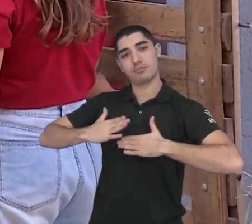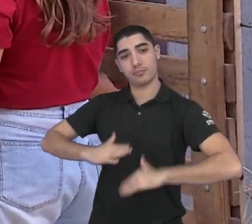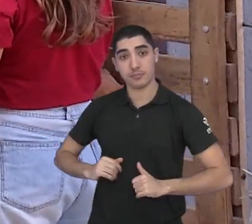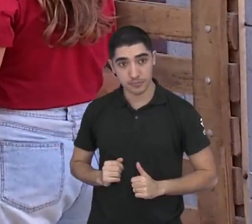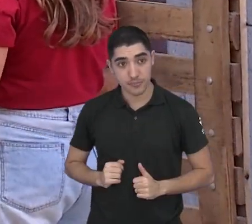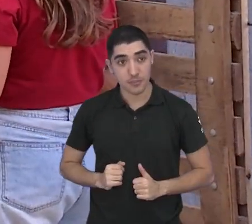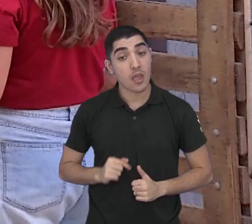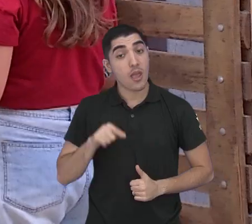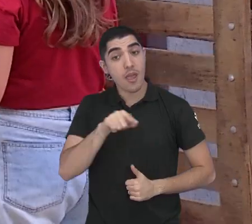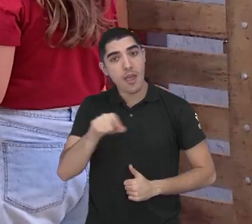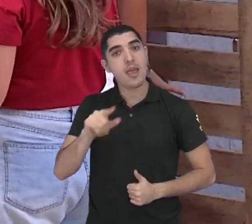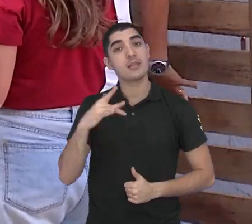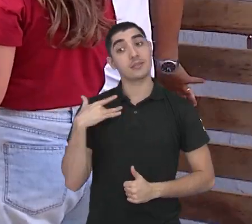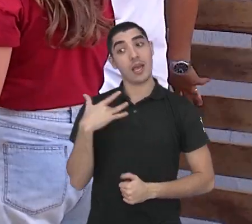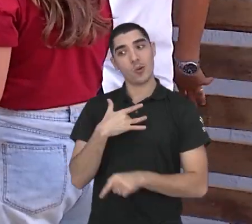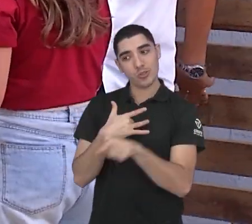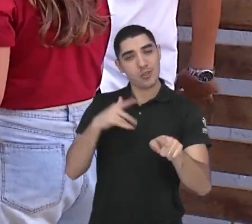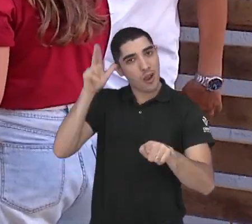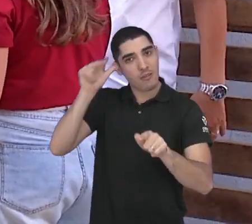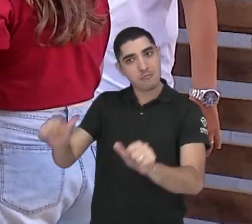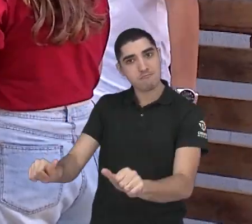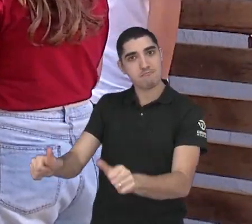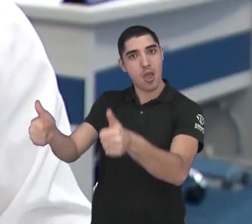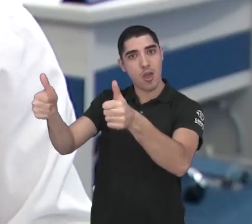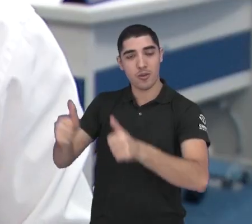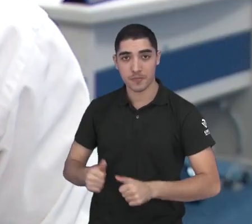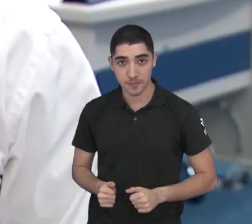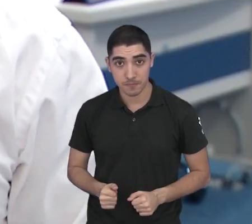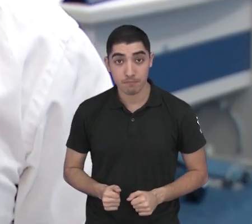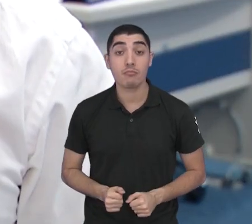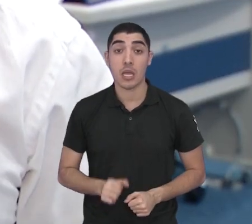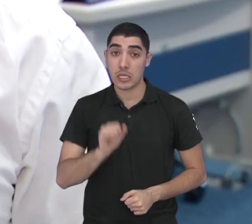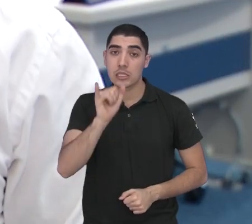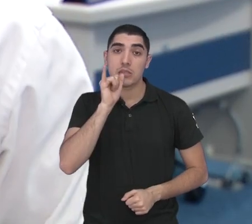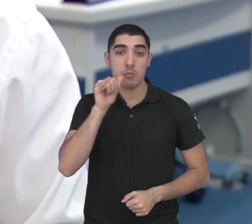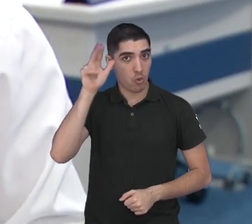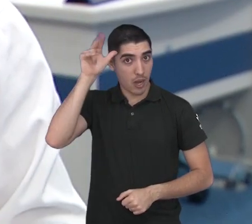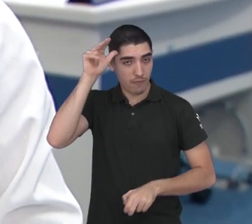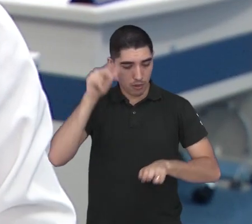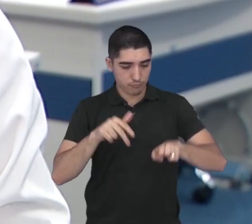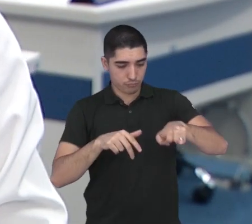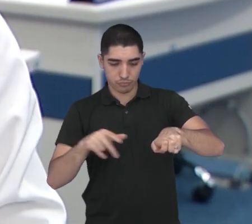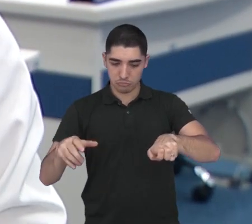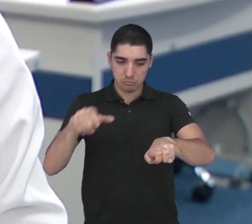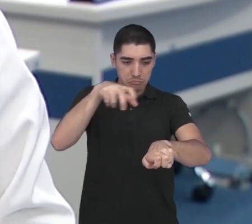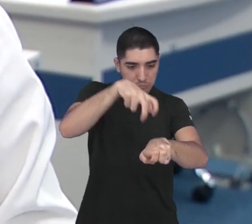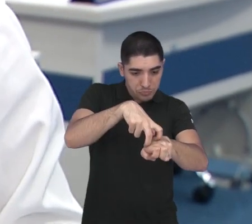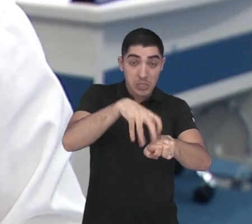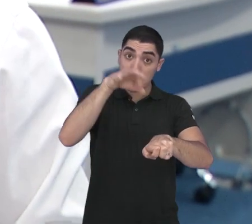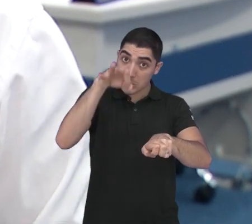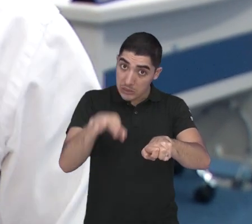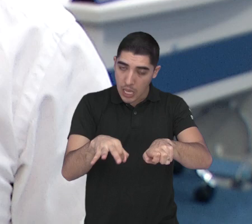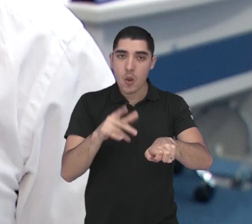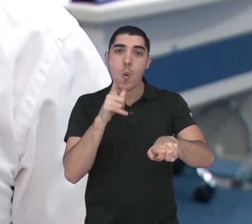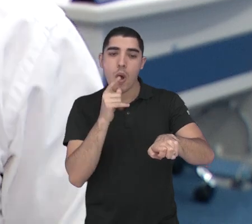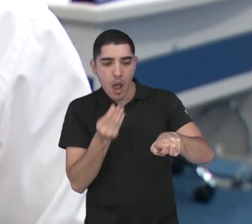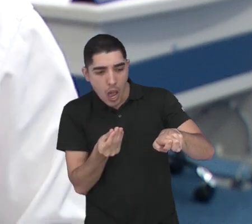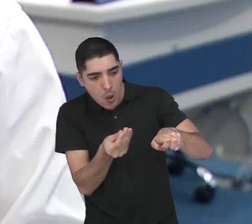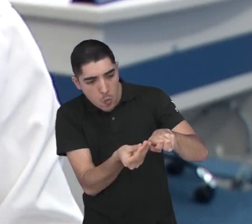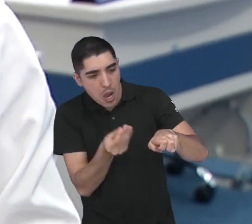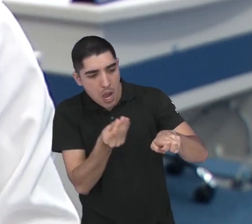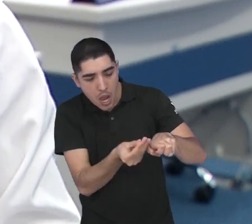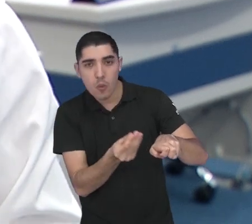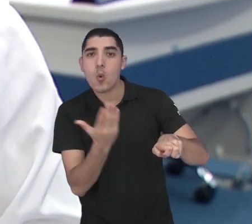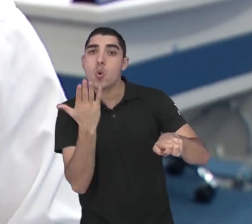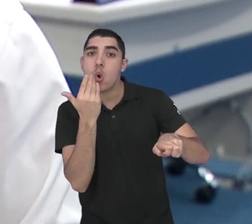são fundamentais para garantir a saúde dos cavalos. Fazendo isso aí, né? Colocando a sela corretamente, dando água,